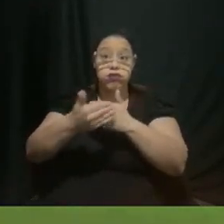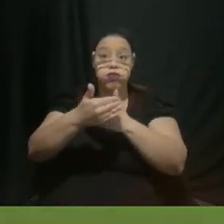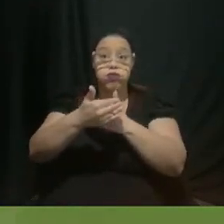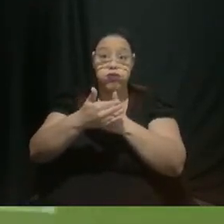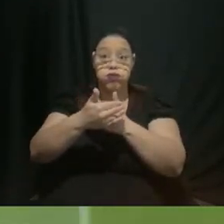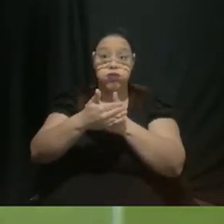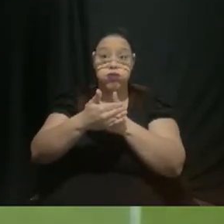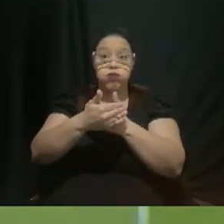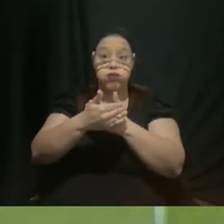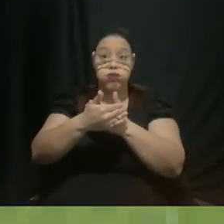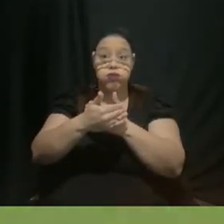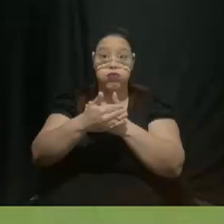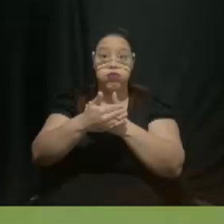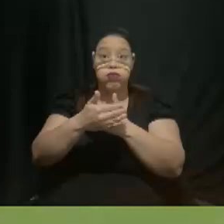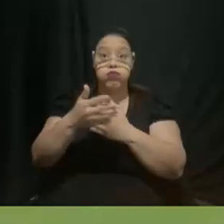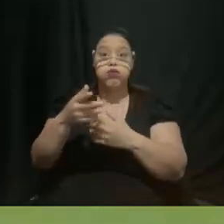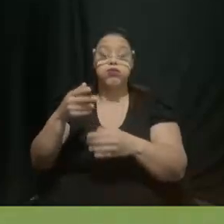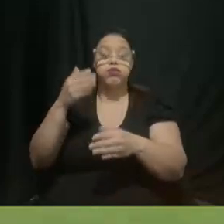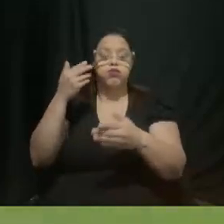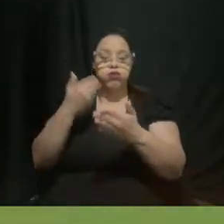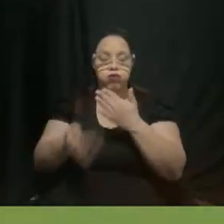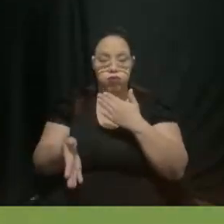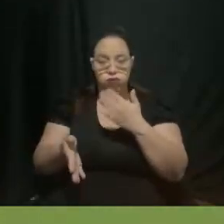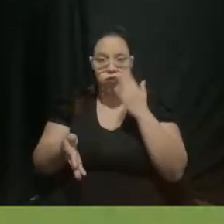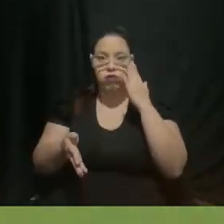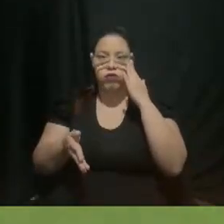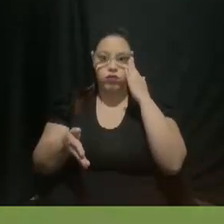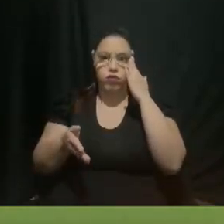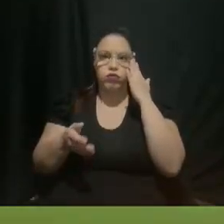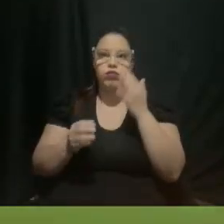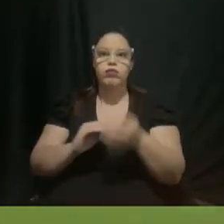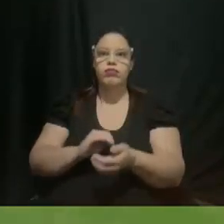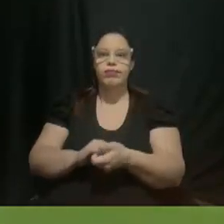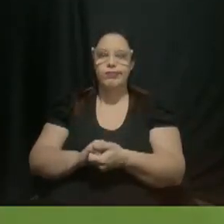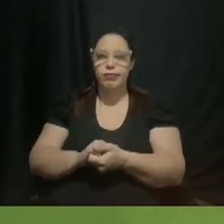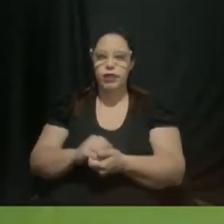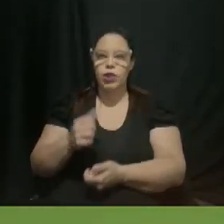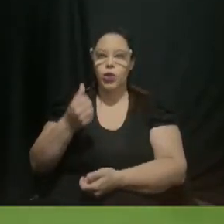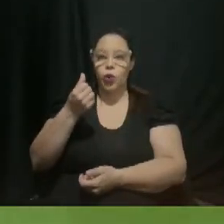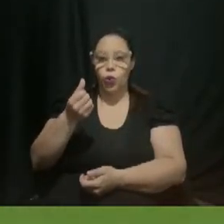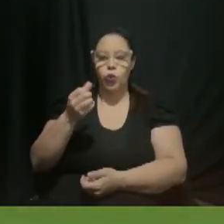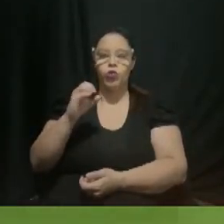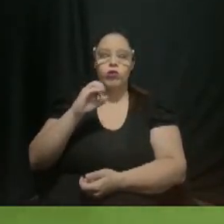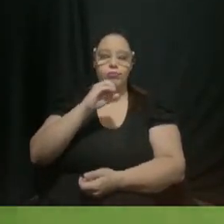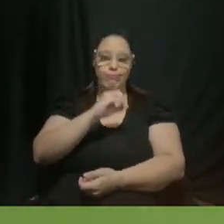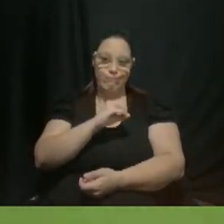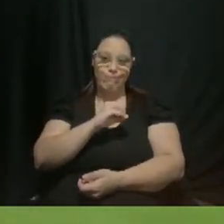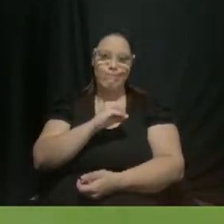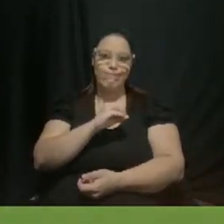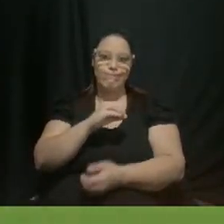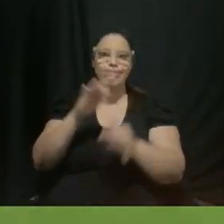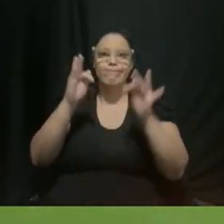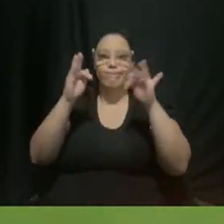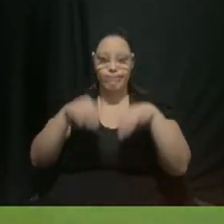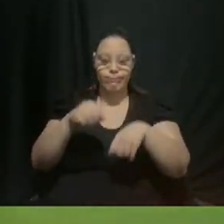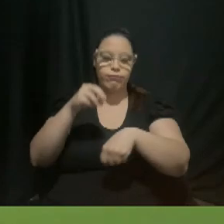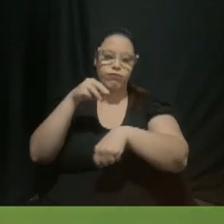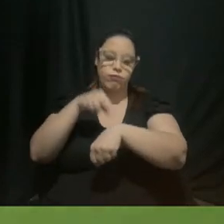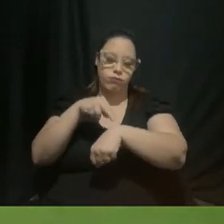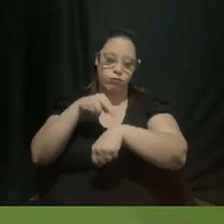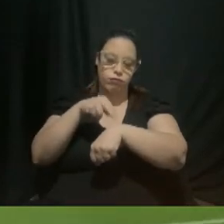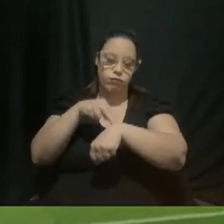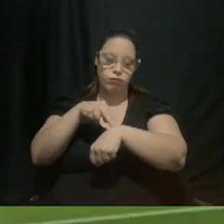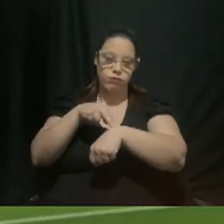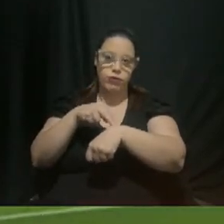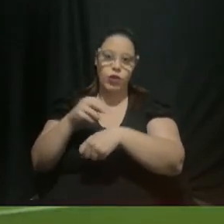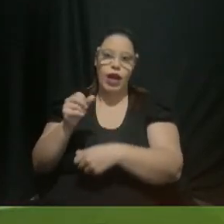de Vladimir para abrir o marcador. 1-0. No fim do primeiro tempo, Ayrton foi lançado. A